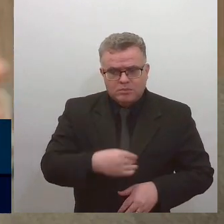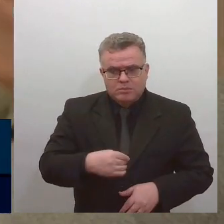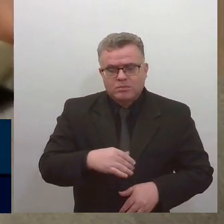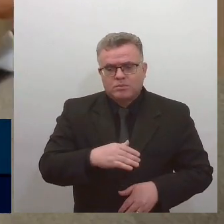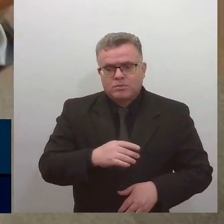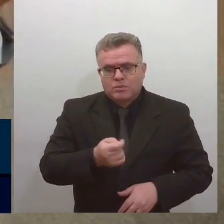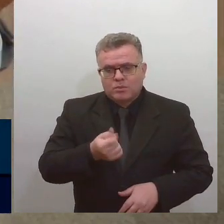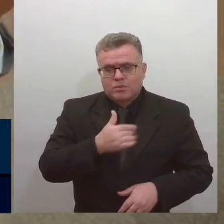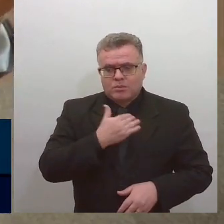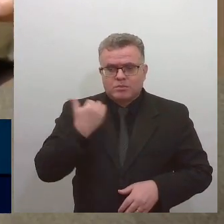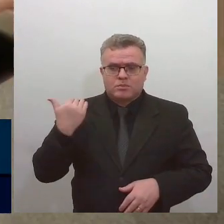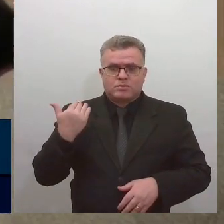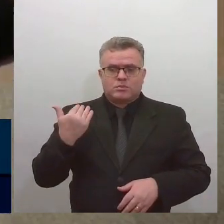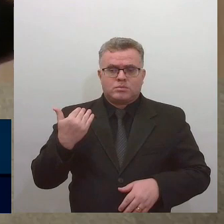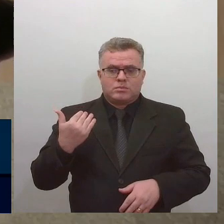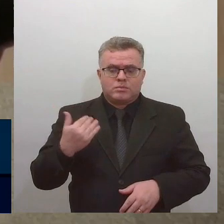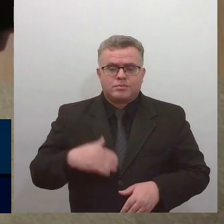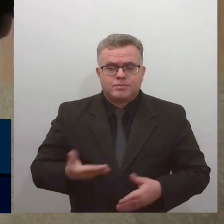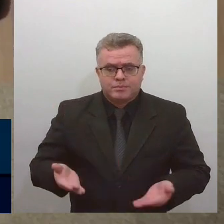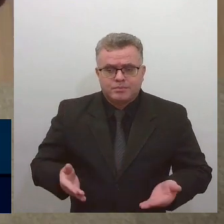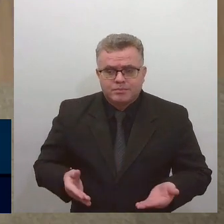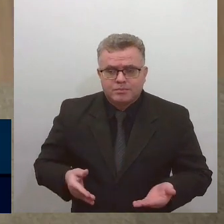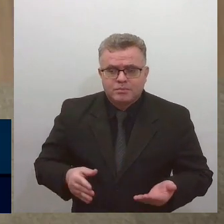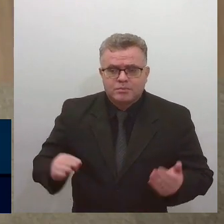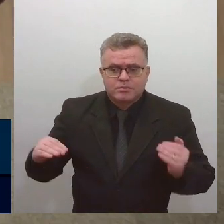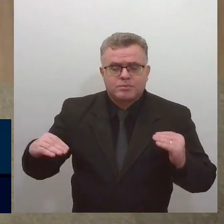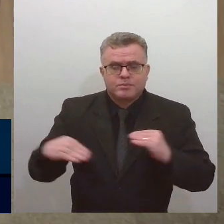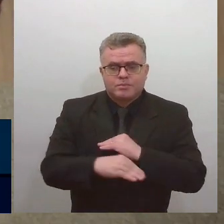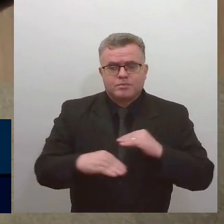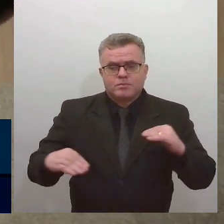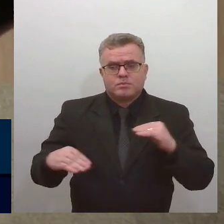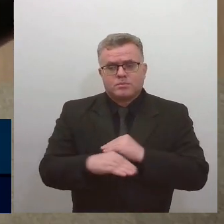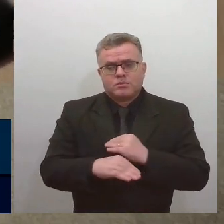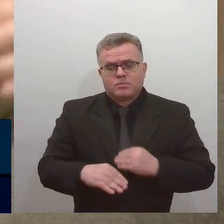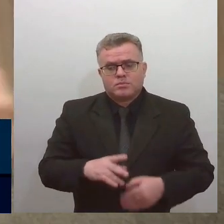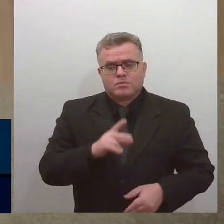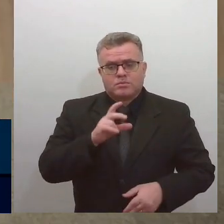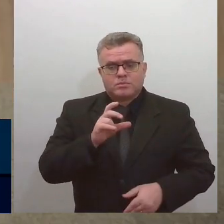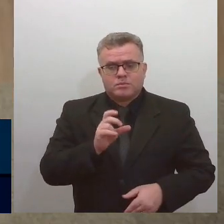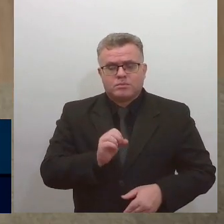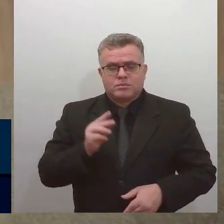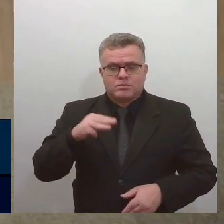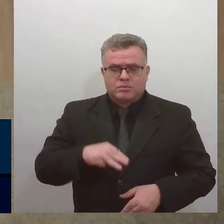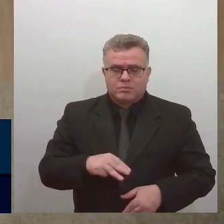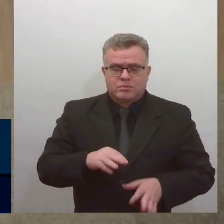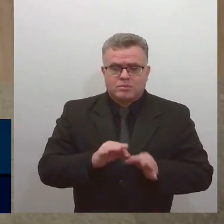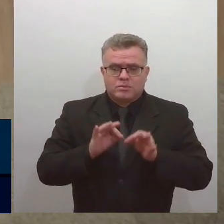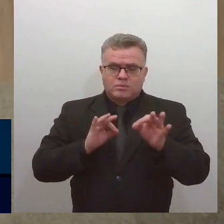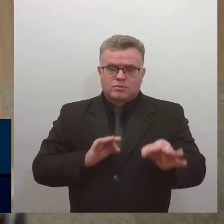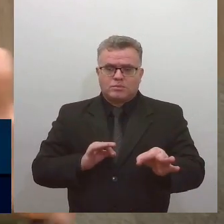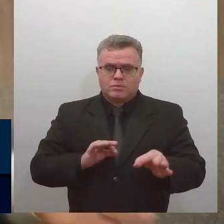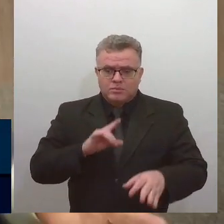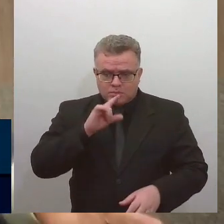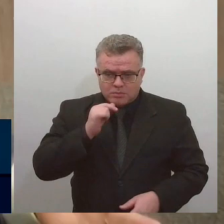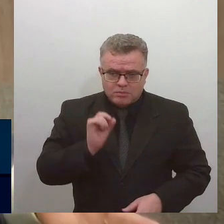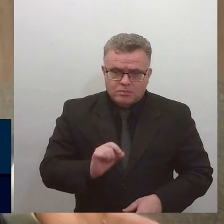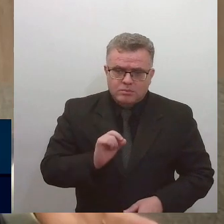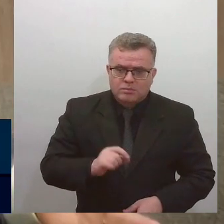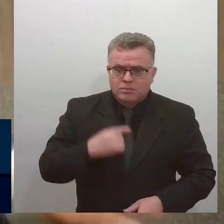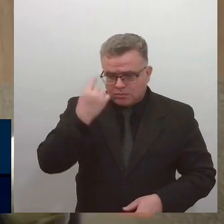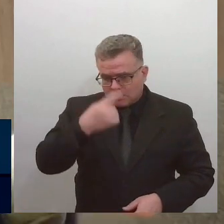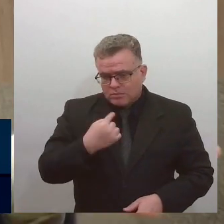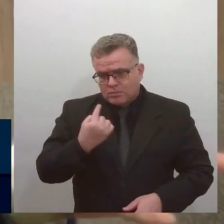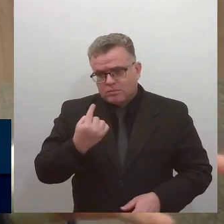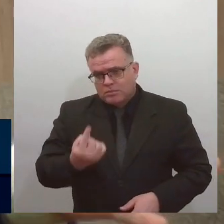pisa que eu passo São 40 50 Km até Aracaju tem dias que eu passo 1 H20 1 hora3